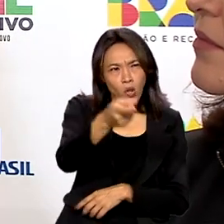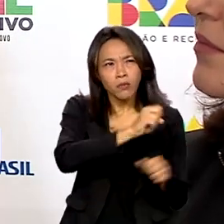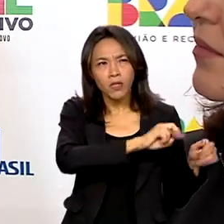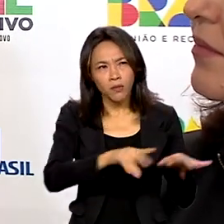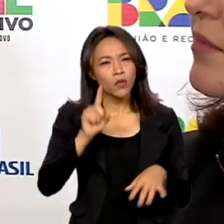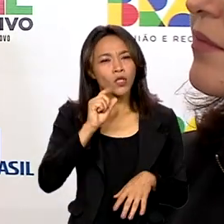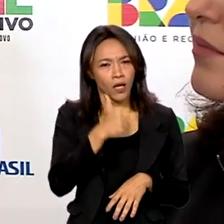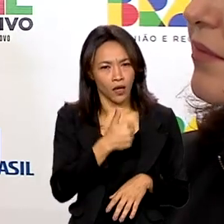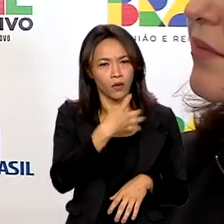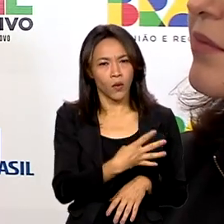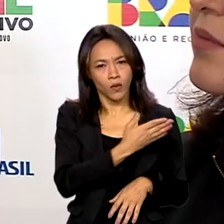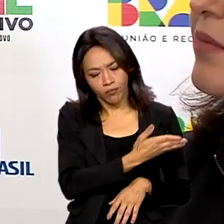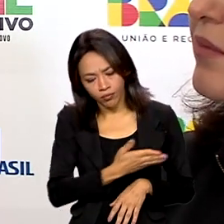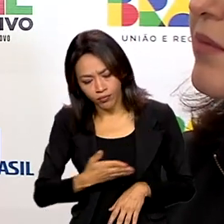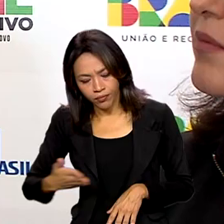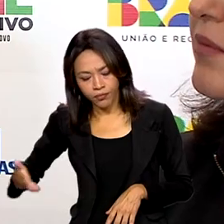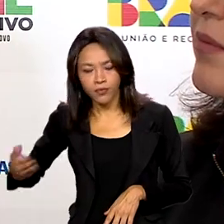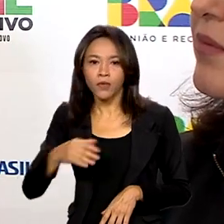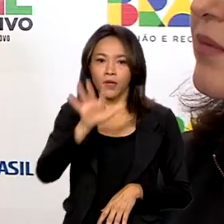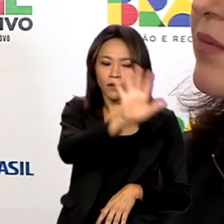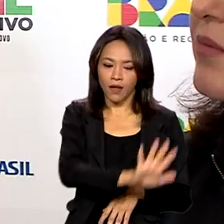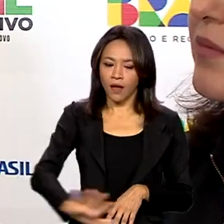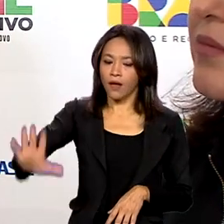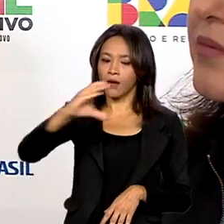dia 14 o sudeste brasileiro